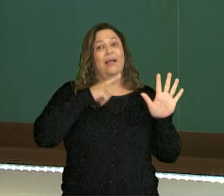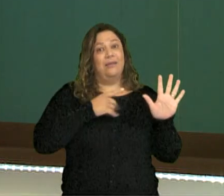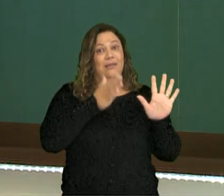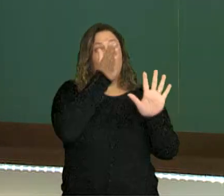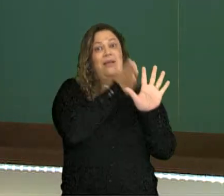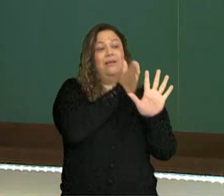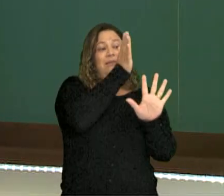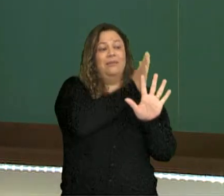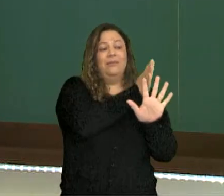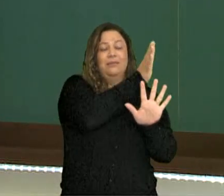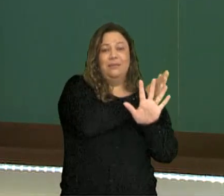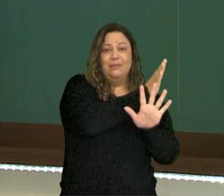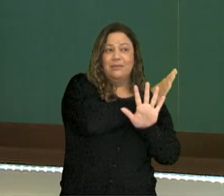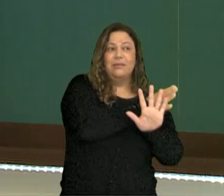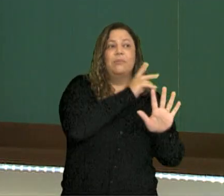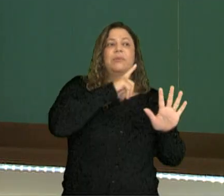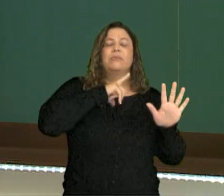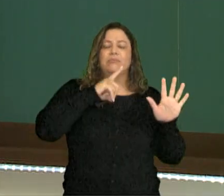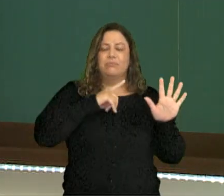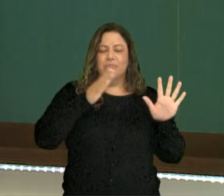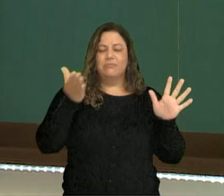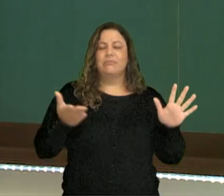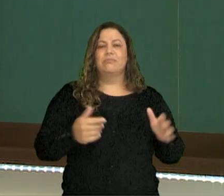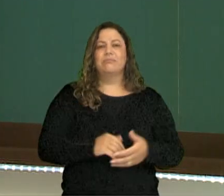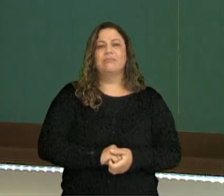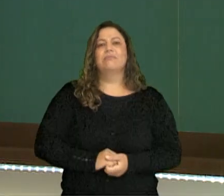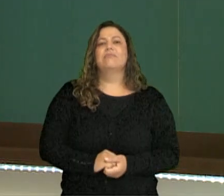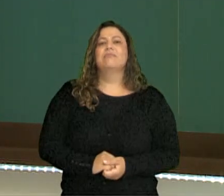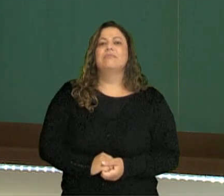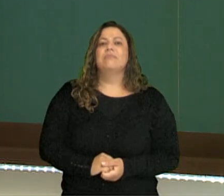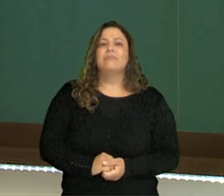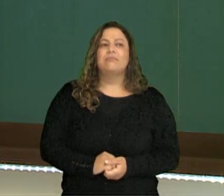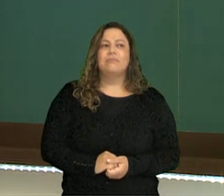uma partitura convencional.